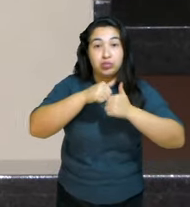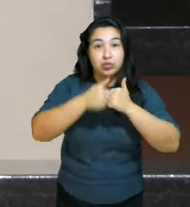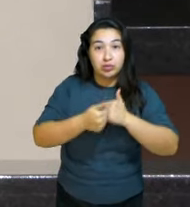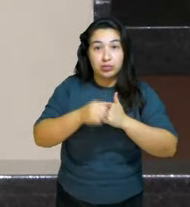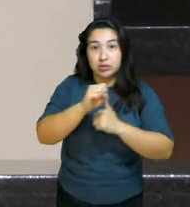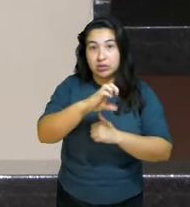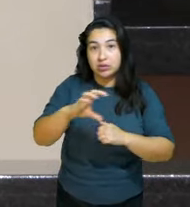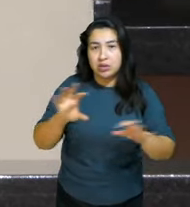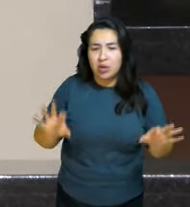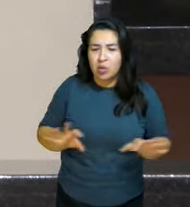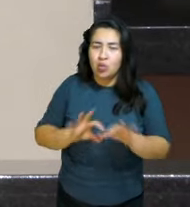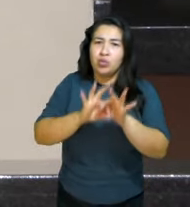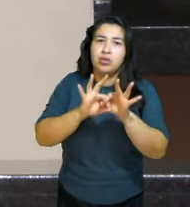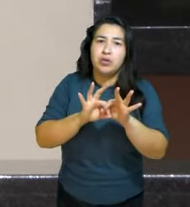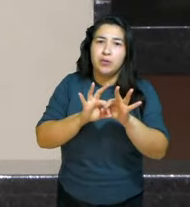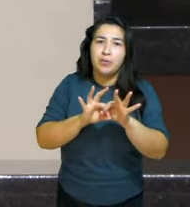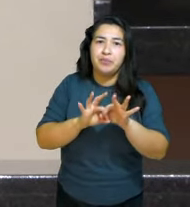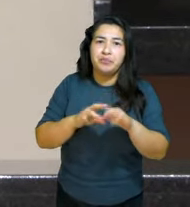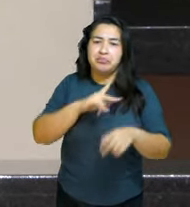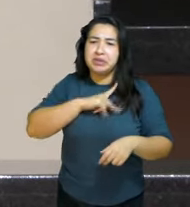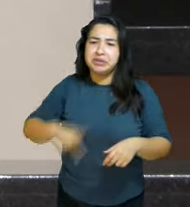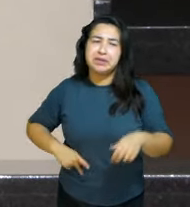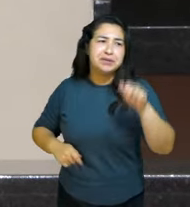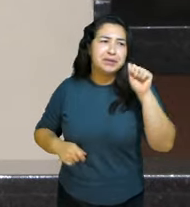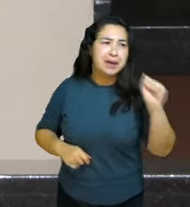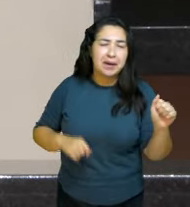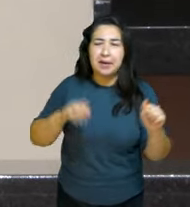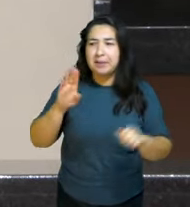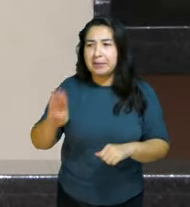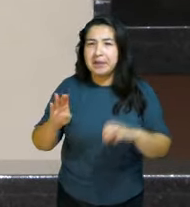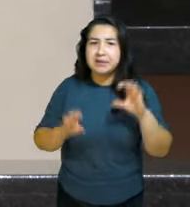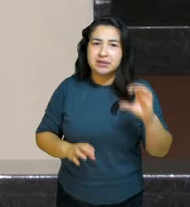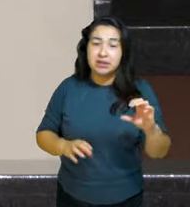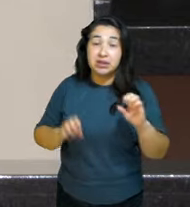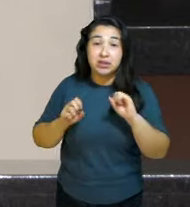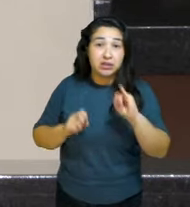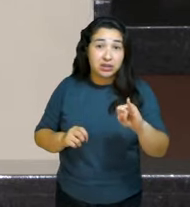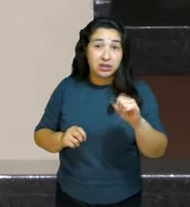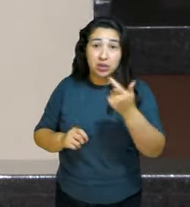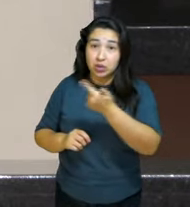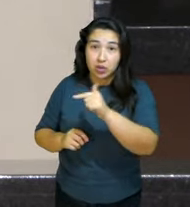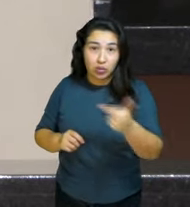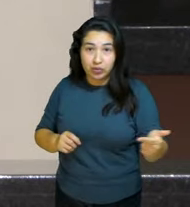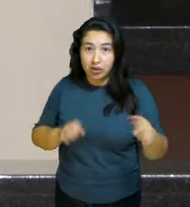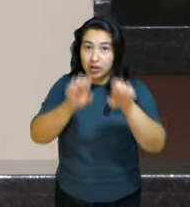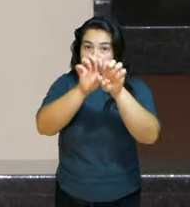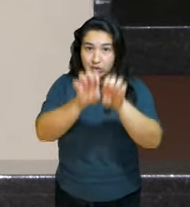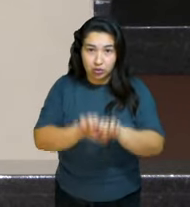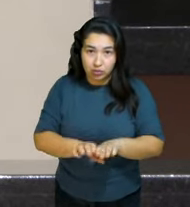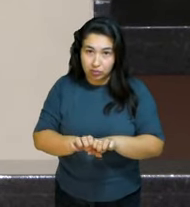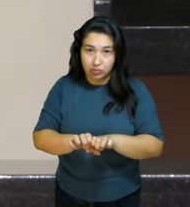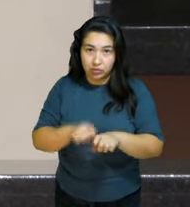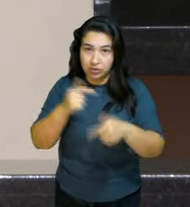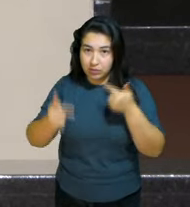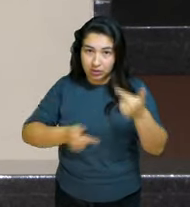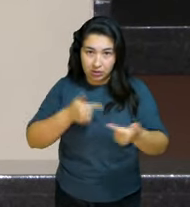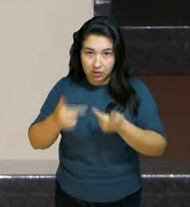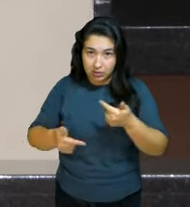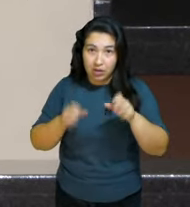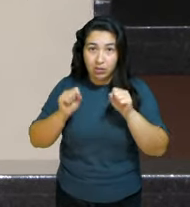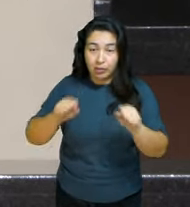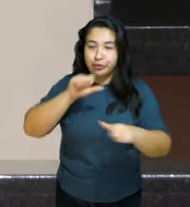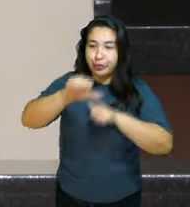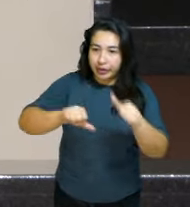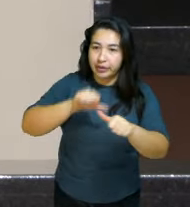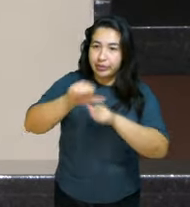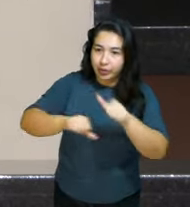unir. Se o presidente A, se é B, se é C, se ele não tiver estrutura para trabalho, pode trocar 10 vezes o presidente da FESPORT, que não vai mudar nada.